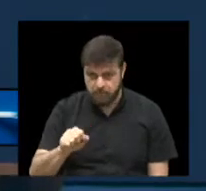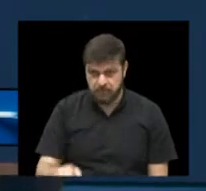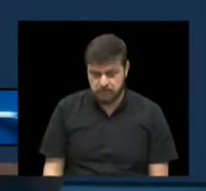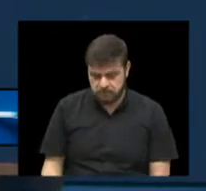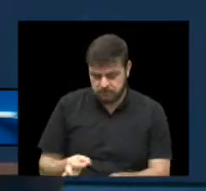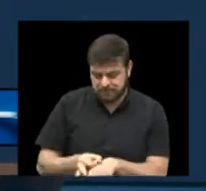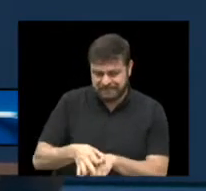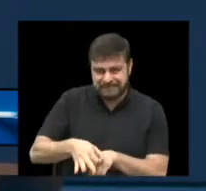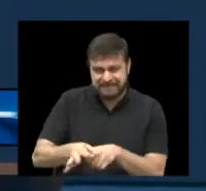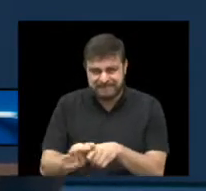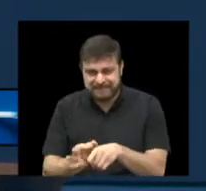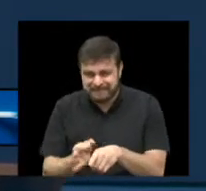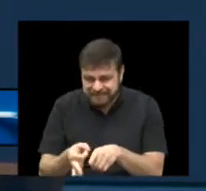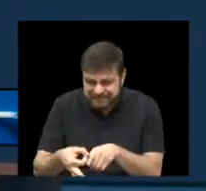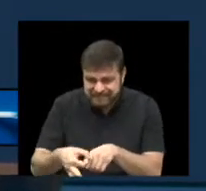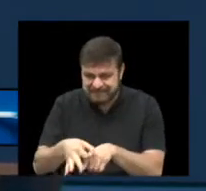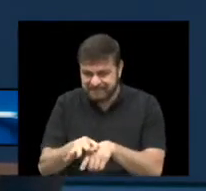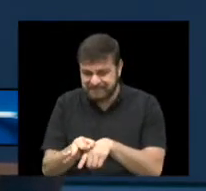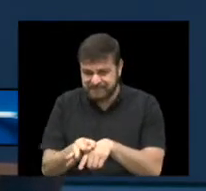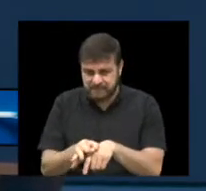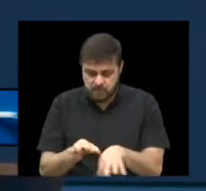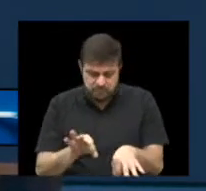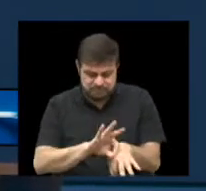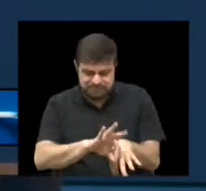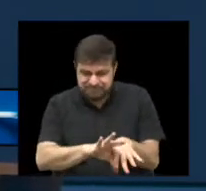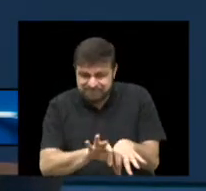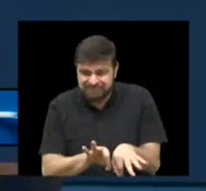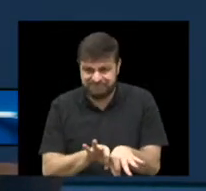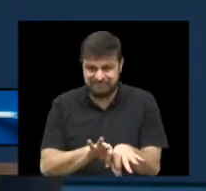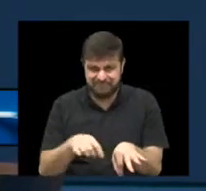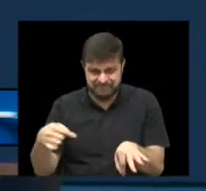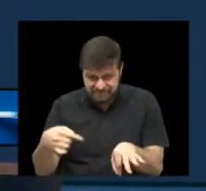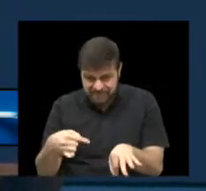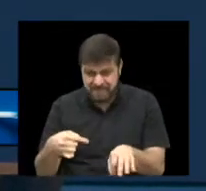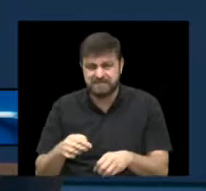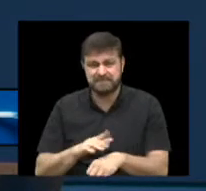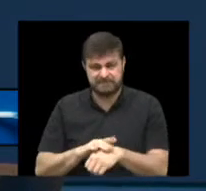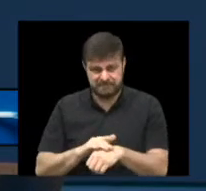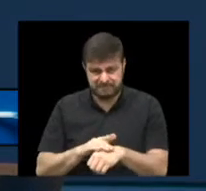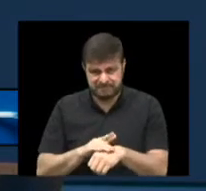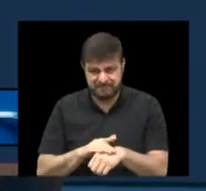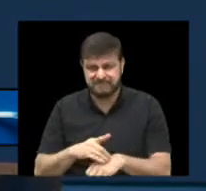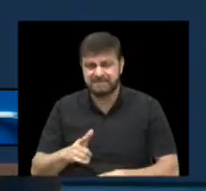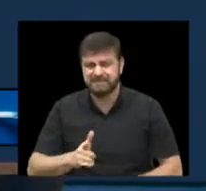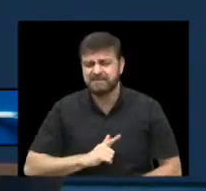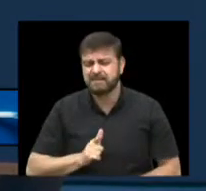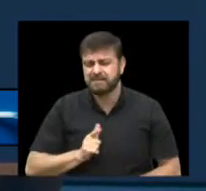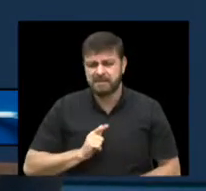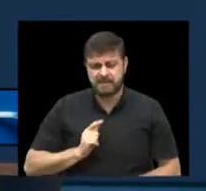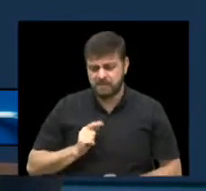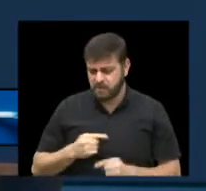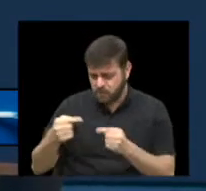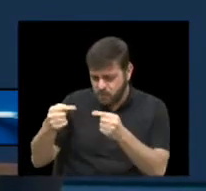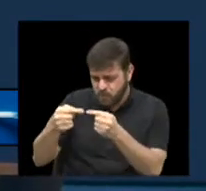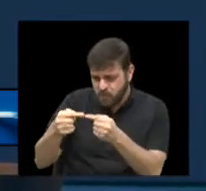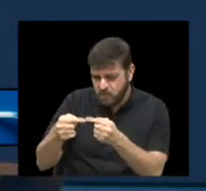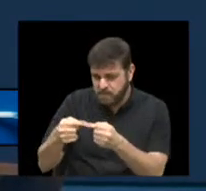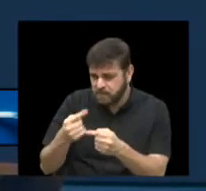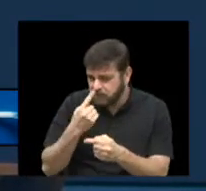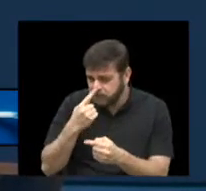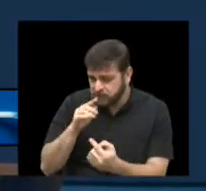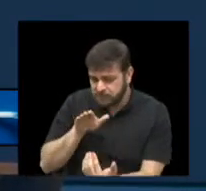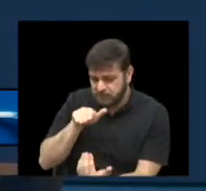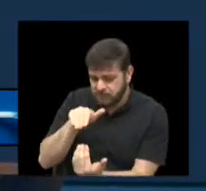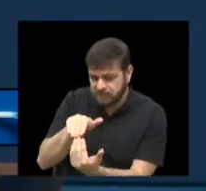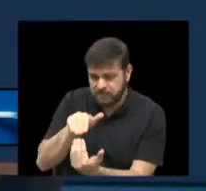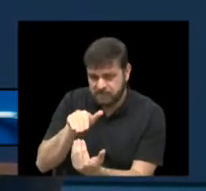genital ou crista de galo. Essa patologia, ela tem predileção, principalmente, né, por tecidos